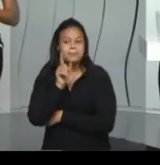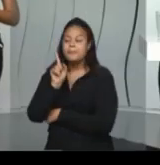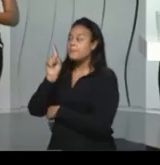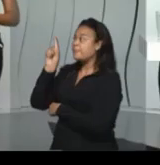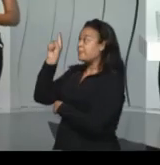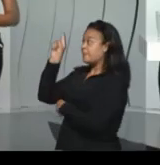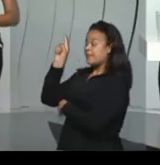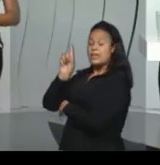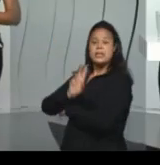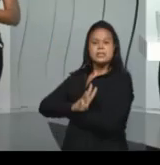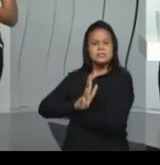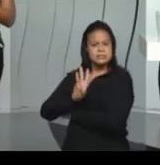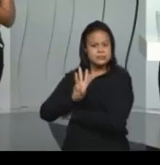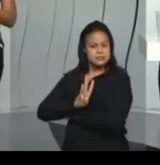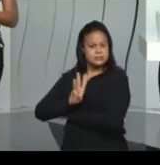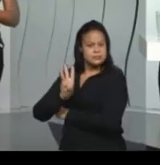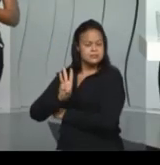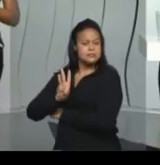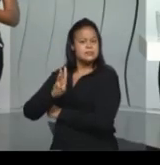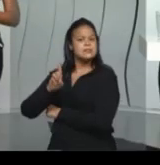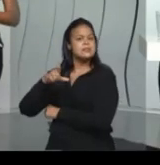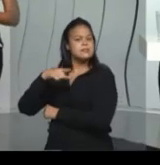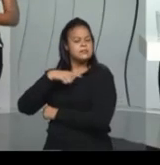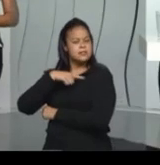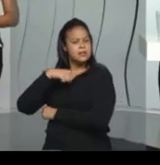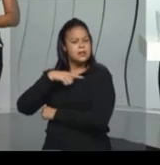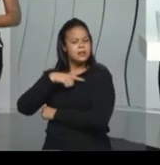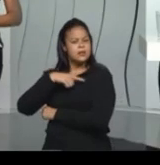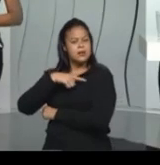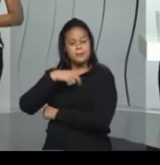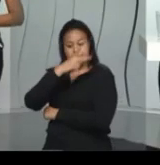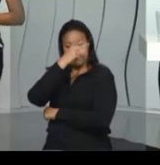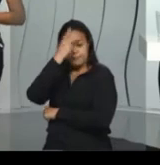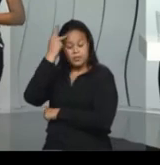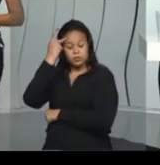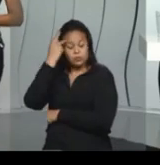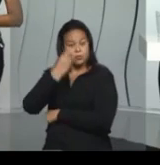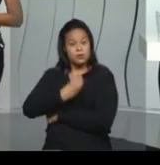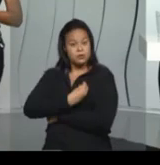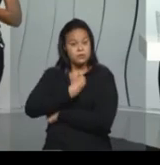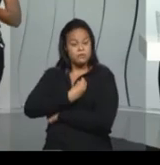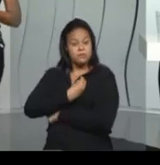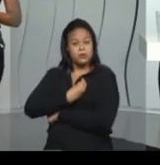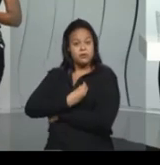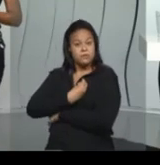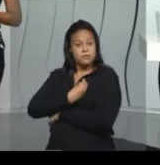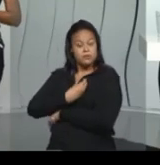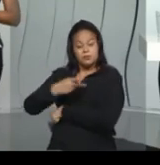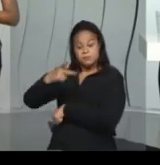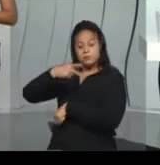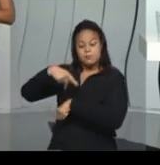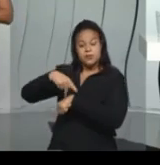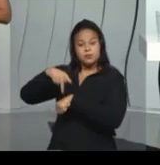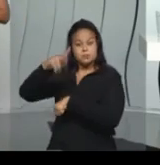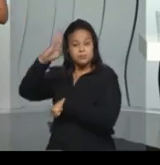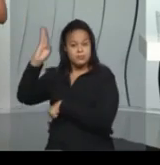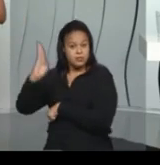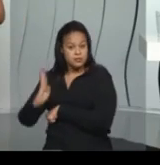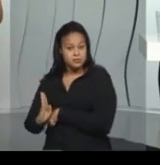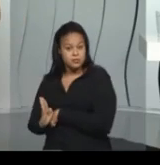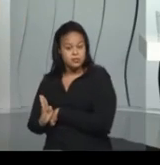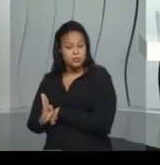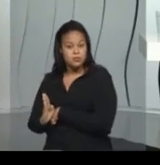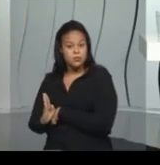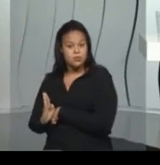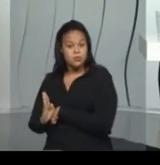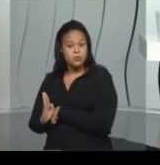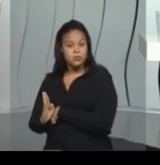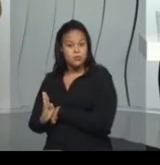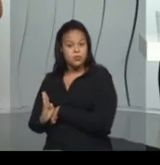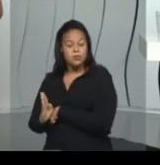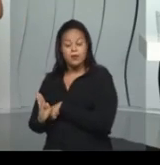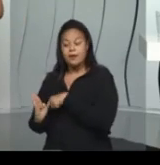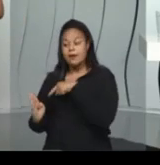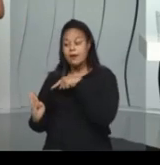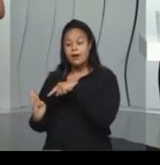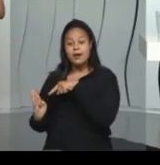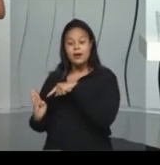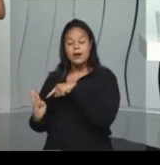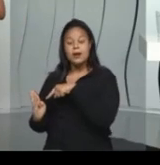trazer relato de brasileiros que estão vivendo em outros países no mundo. E eles